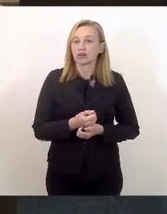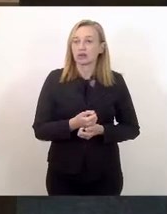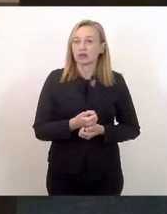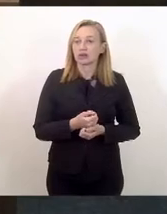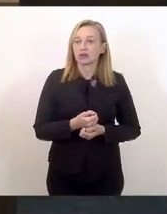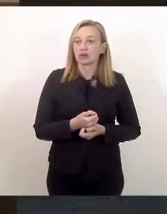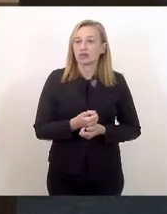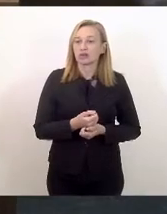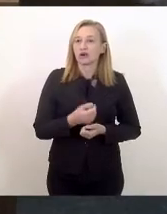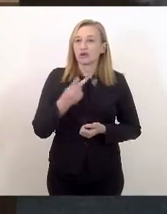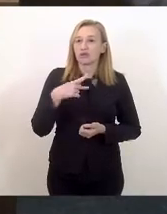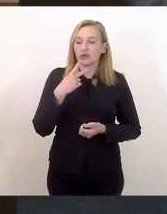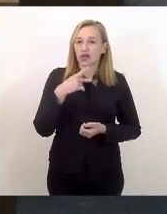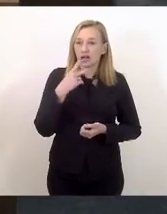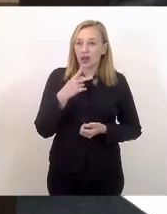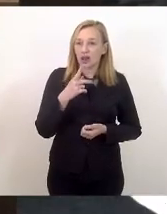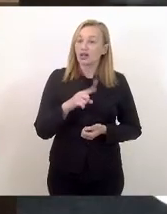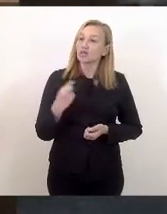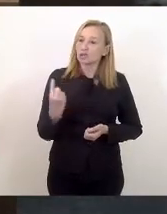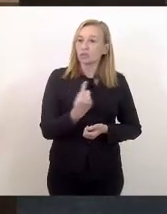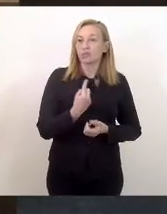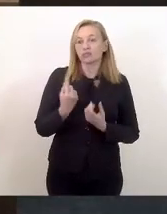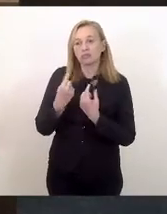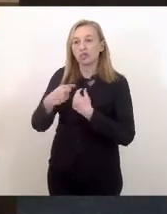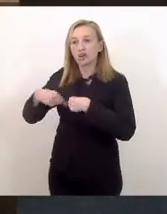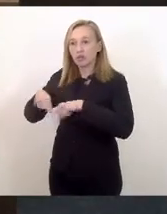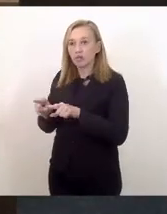contra baratear o preço do arroz e feijão.